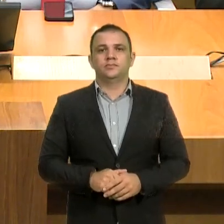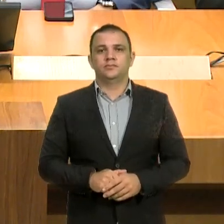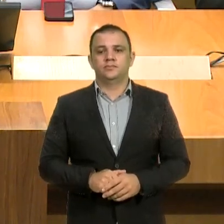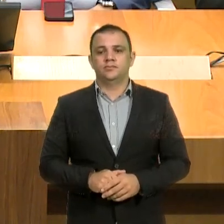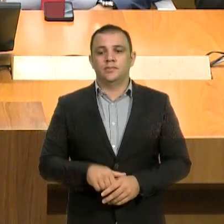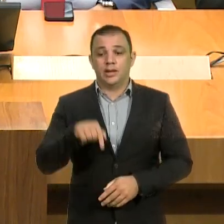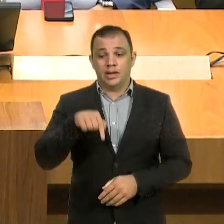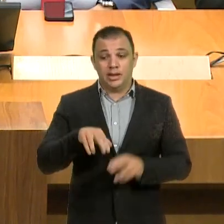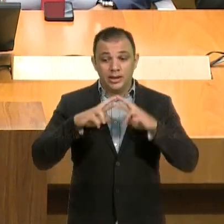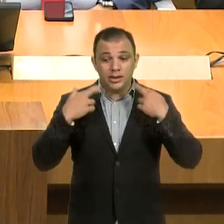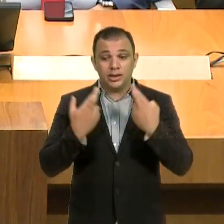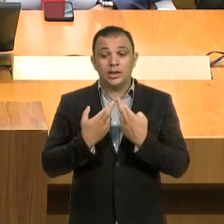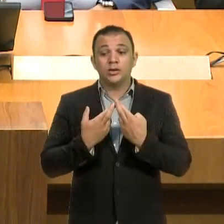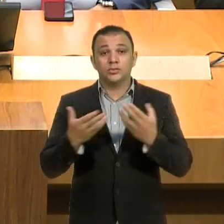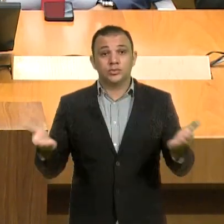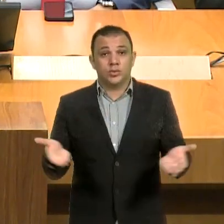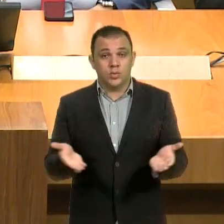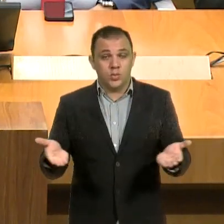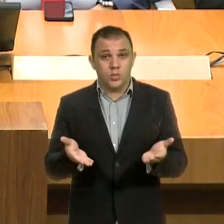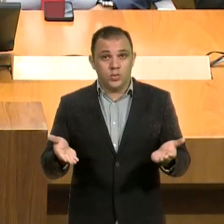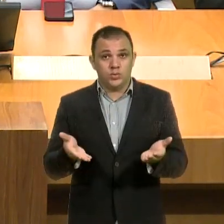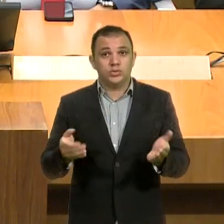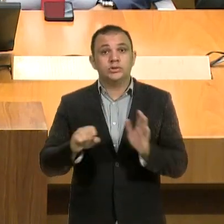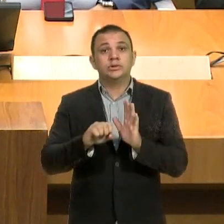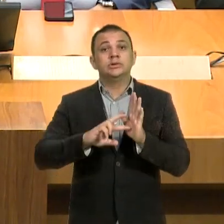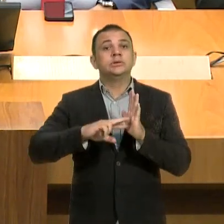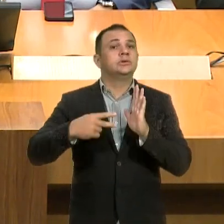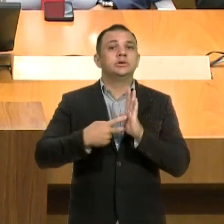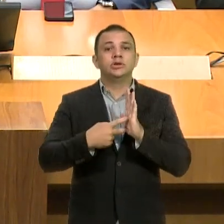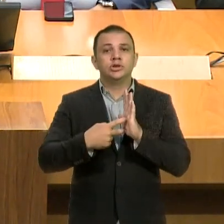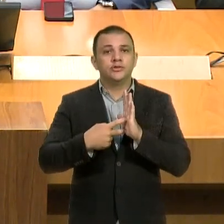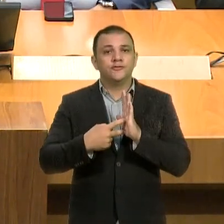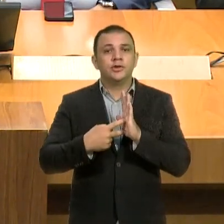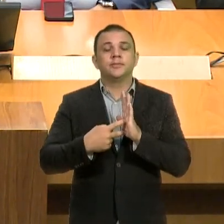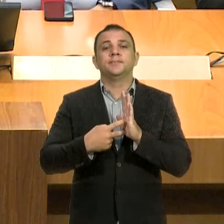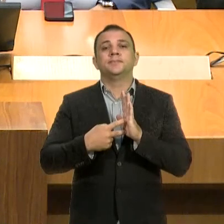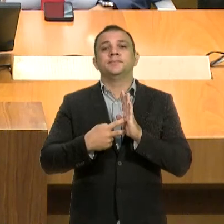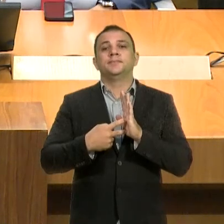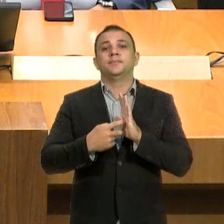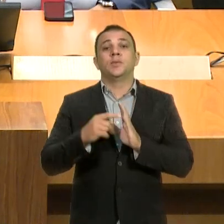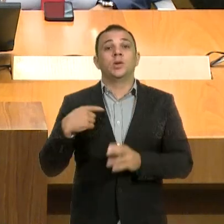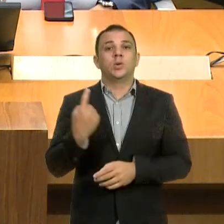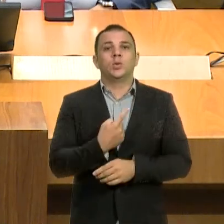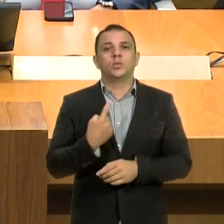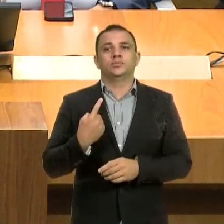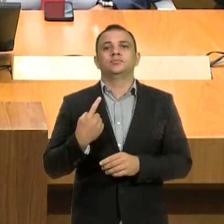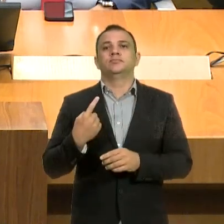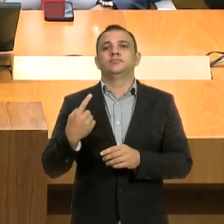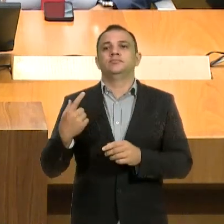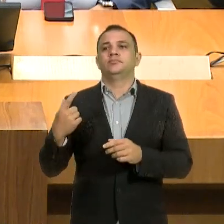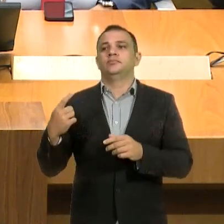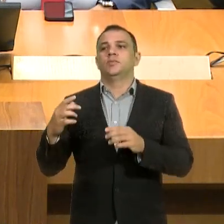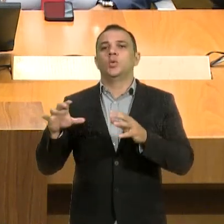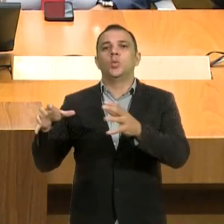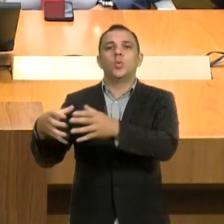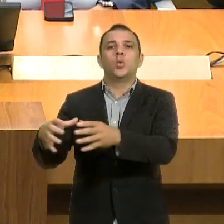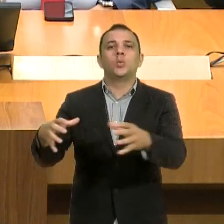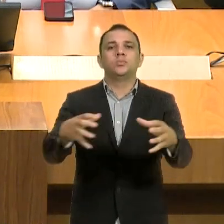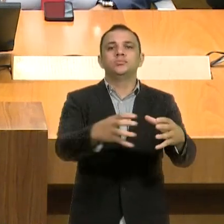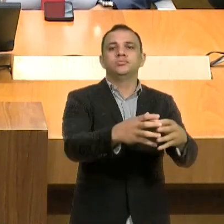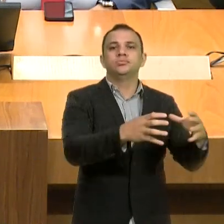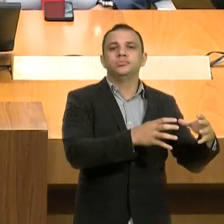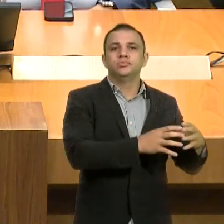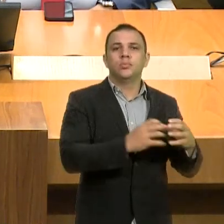Essa reunião simboliza a harmonia hoje existente entre as esferas de poder no estado do